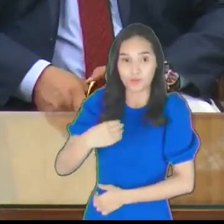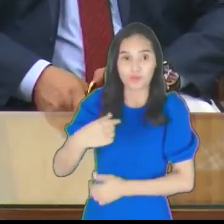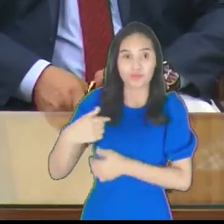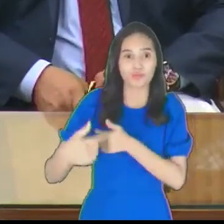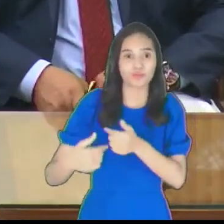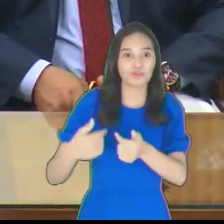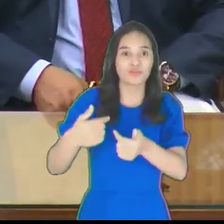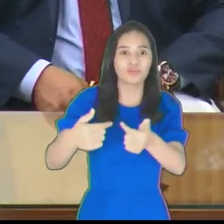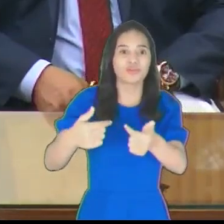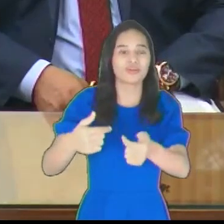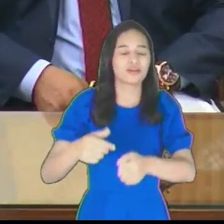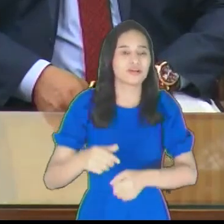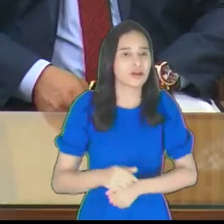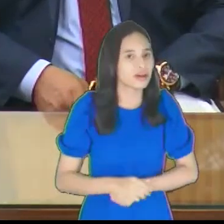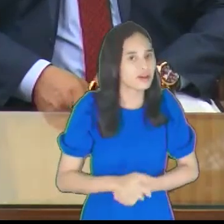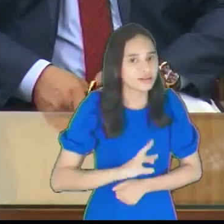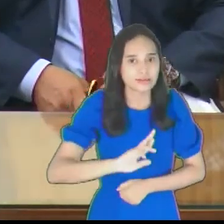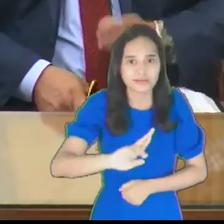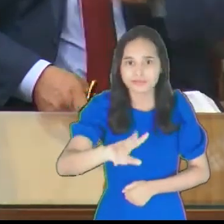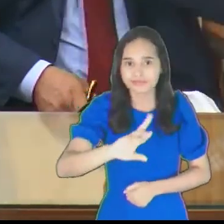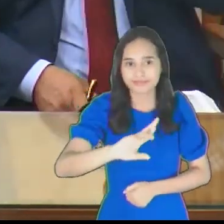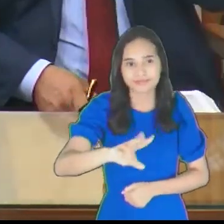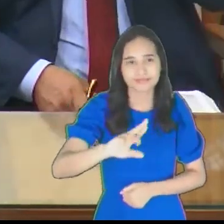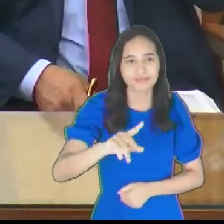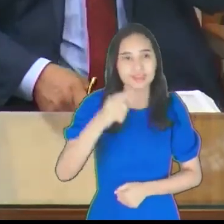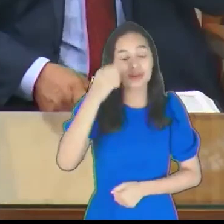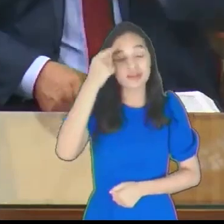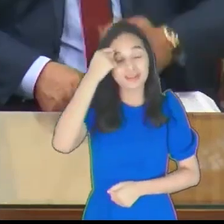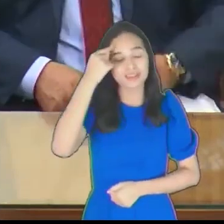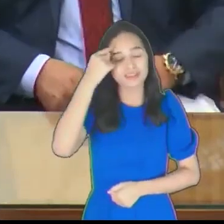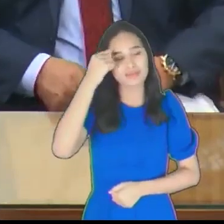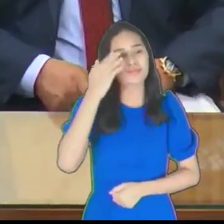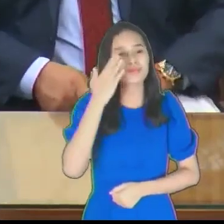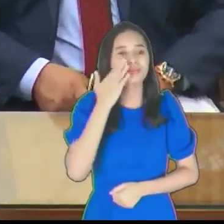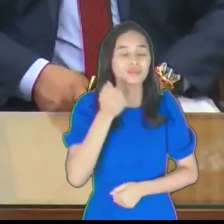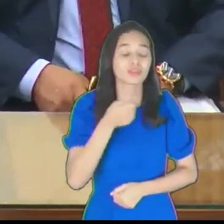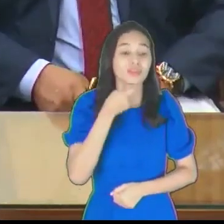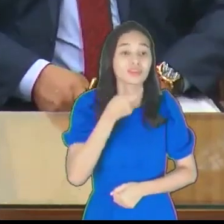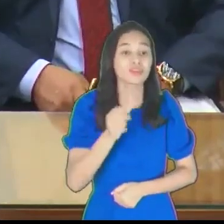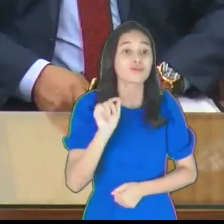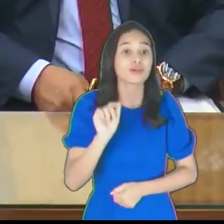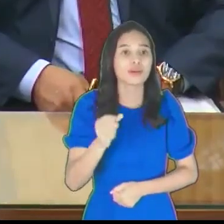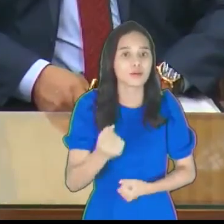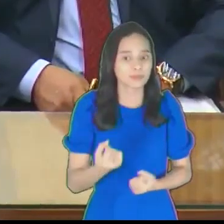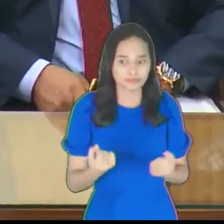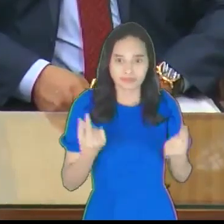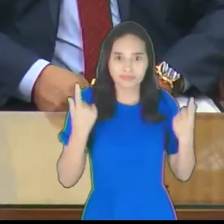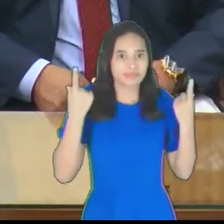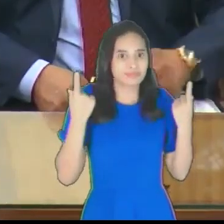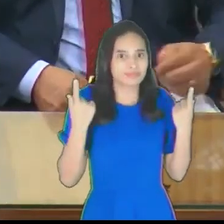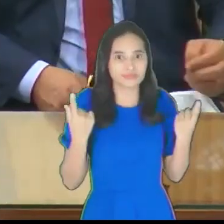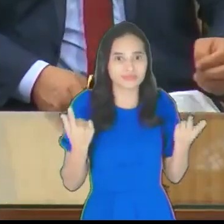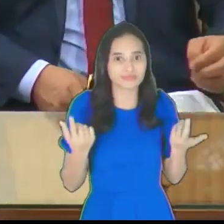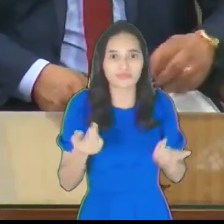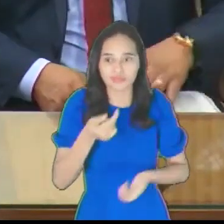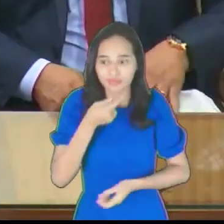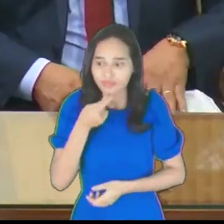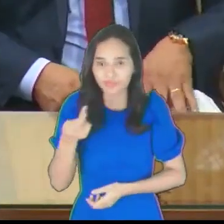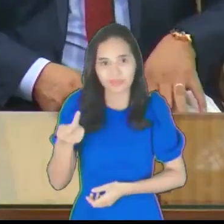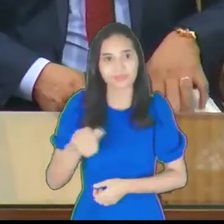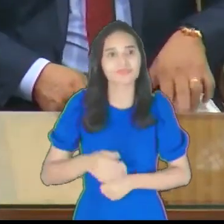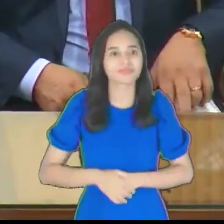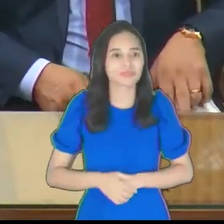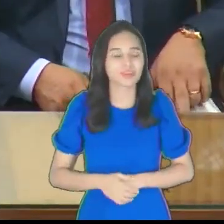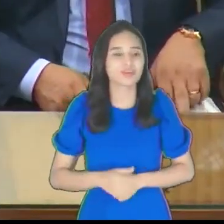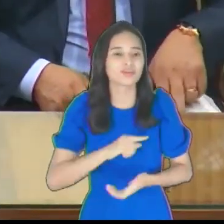descendência. Mas não, sabe o que ele disse? Irmão, é absurdo o que Ezequias disse. Versículo de